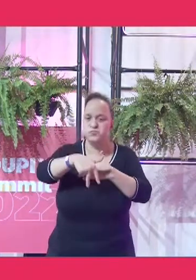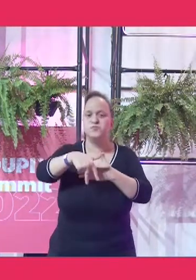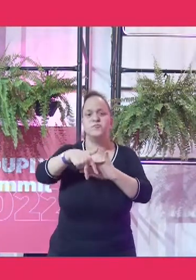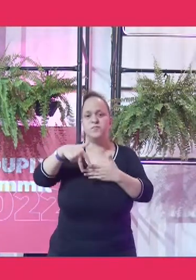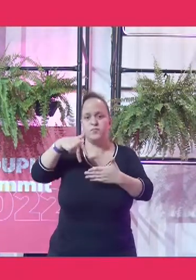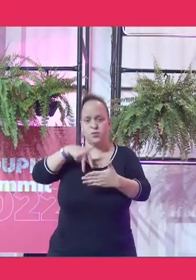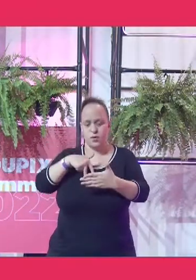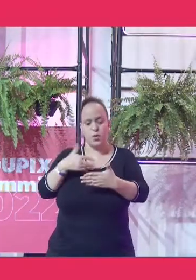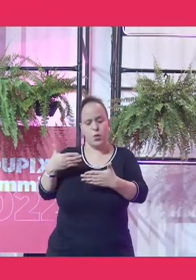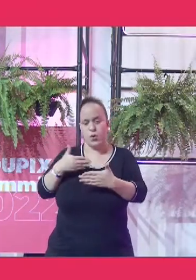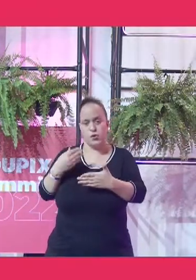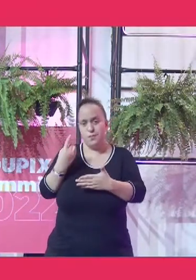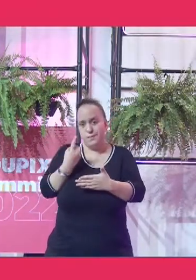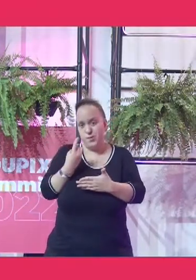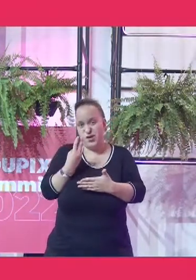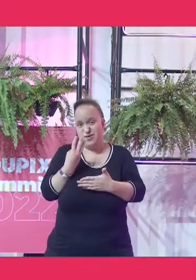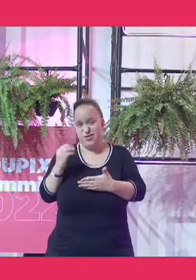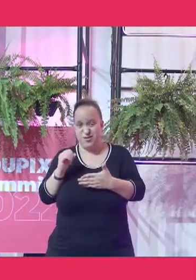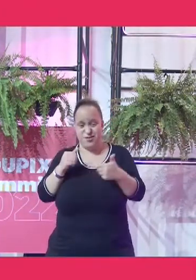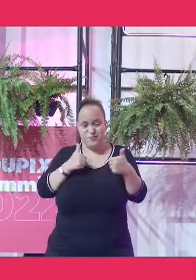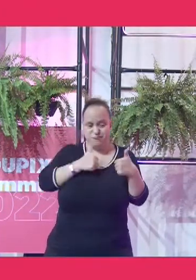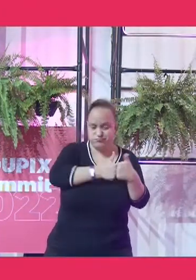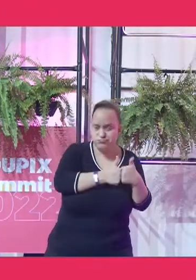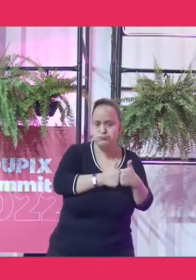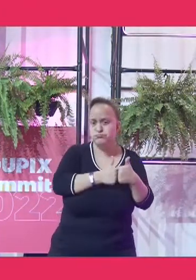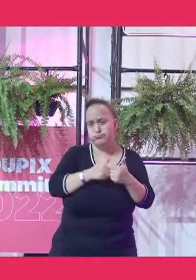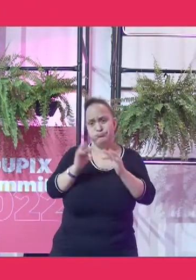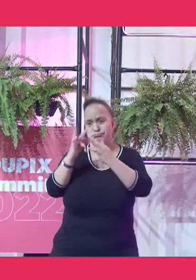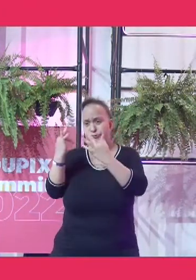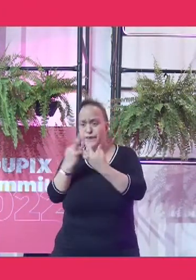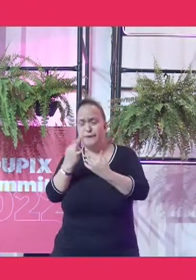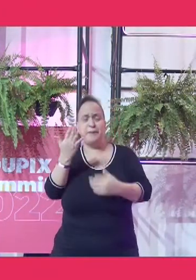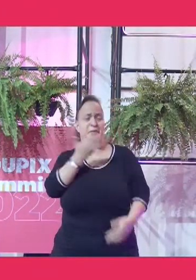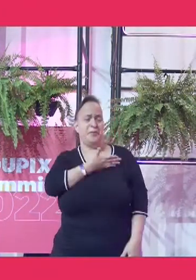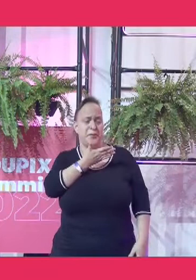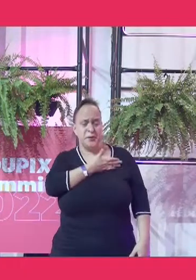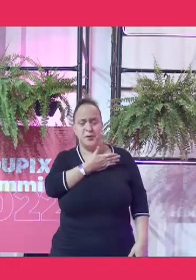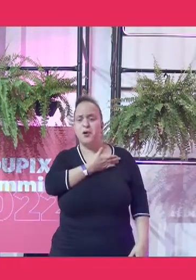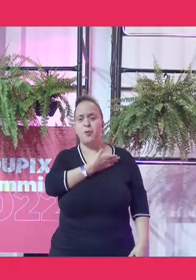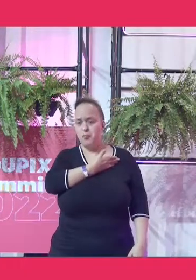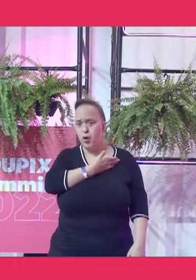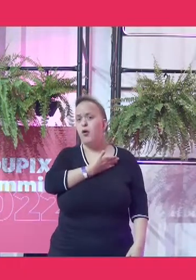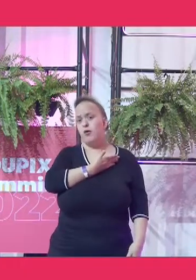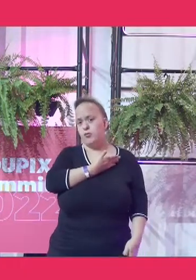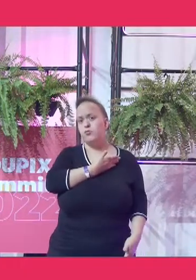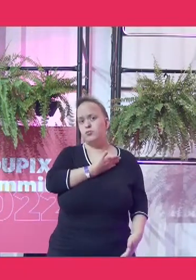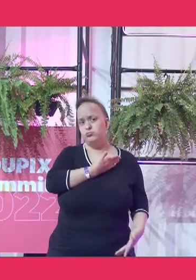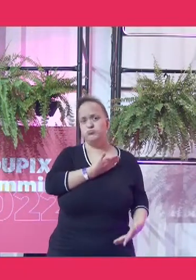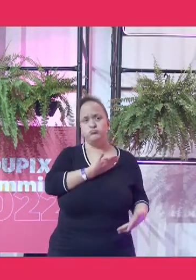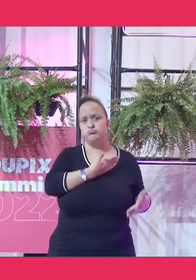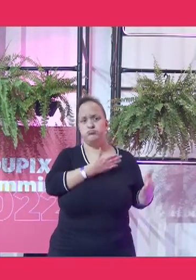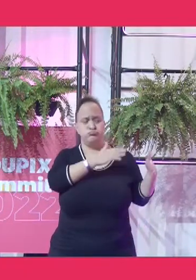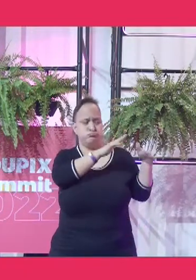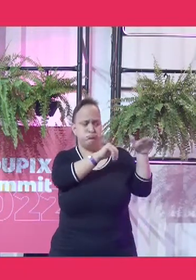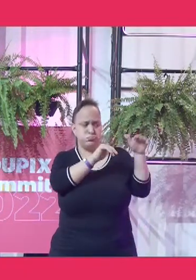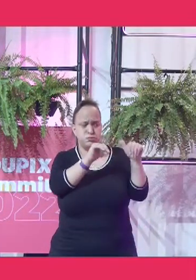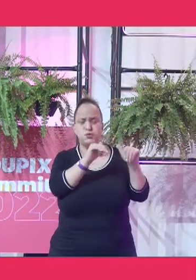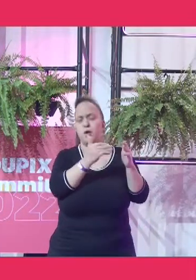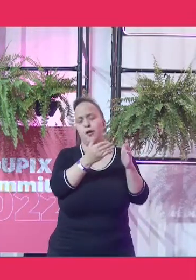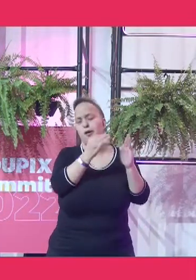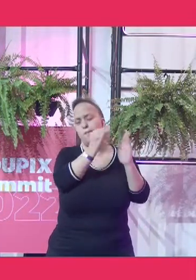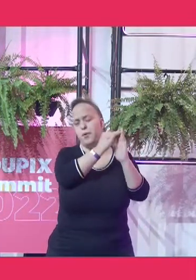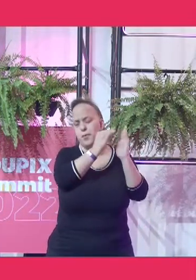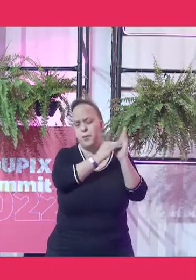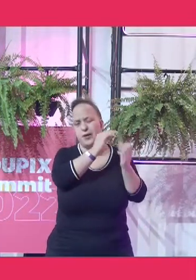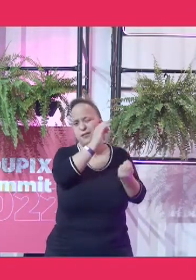com 1.300 seguidores, e essas pessoas eram minha família, meus amigos, eu consumia muito pouco criadores de conteúdo na